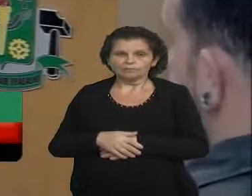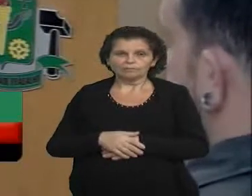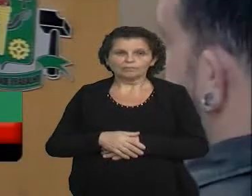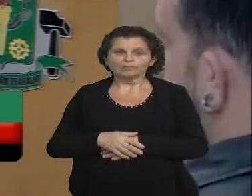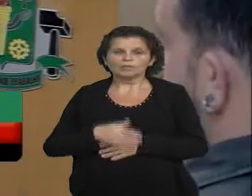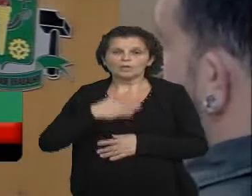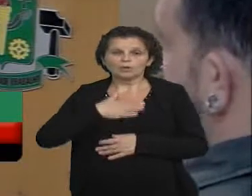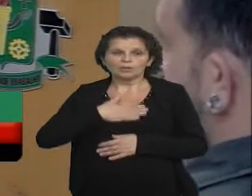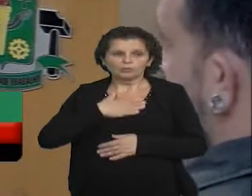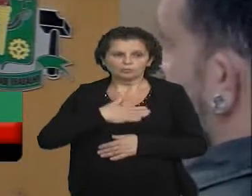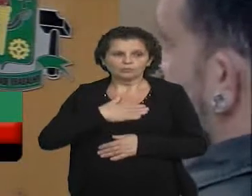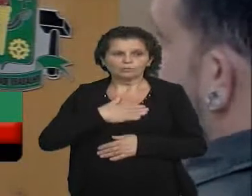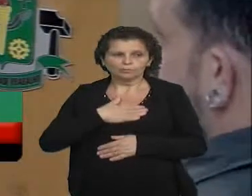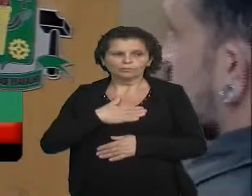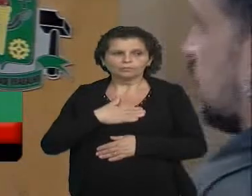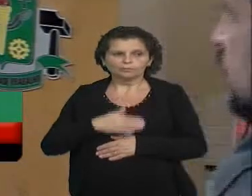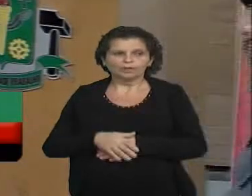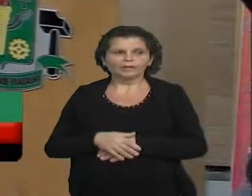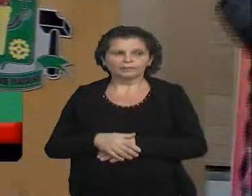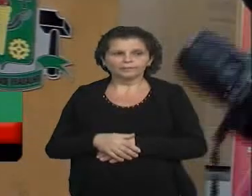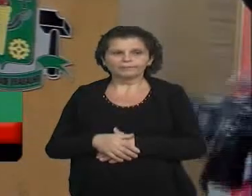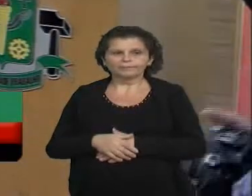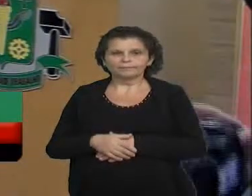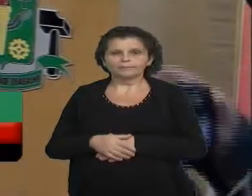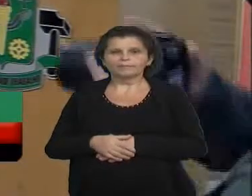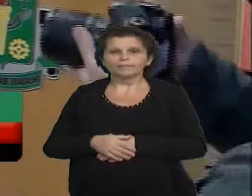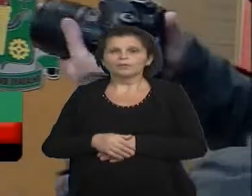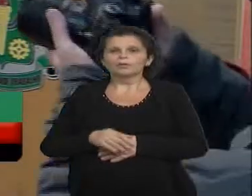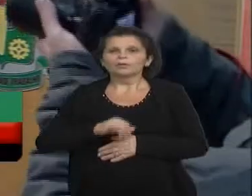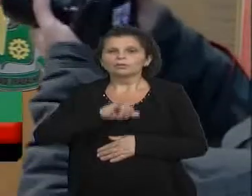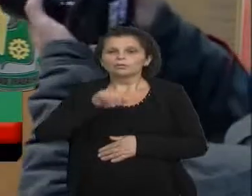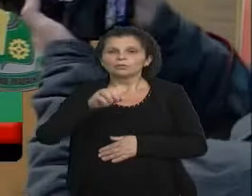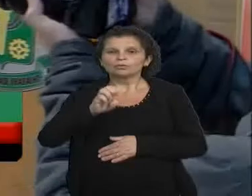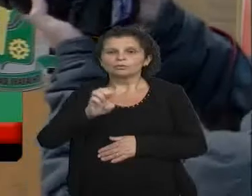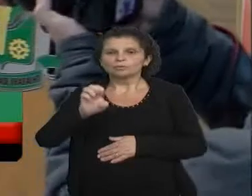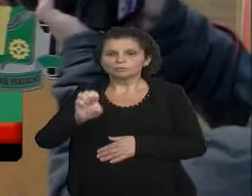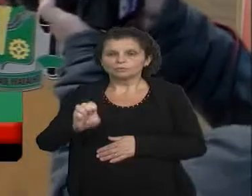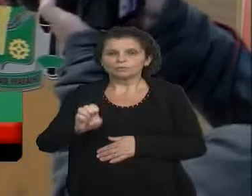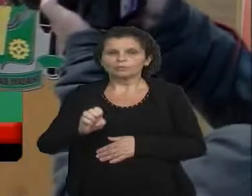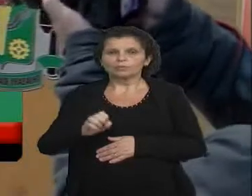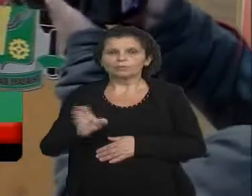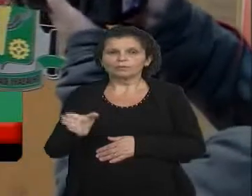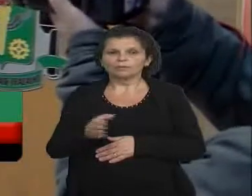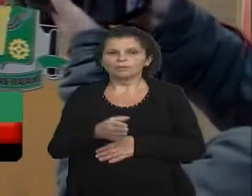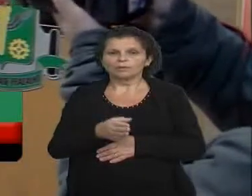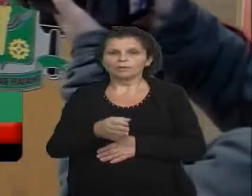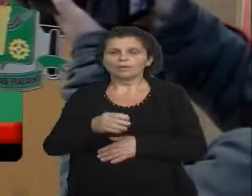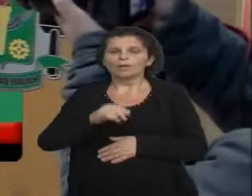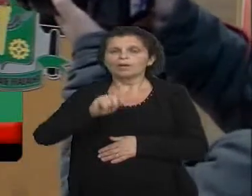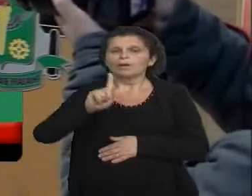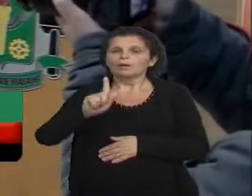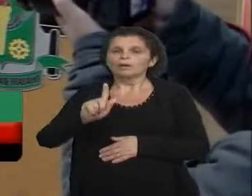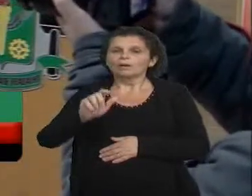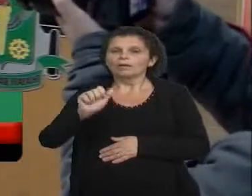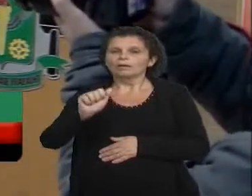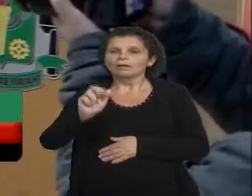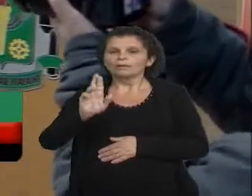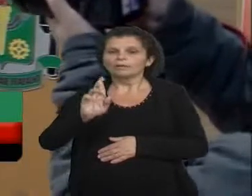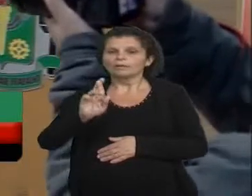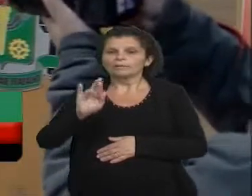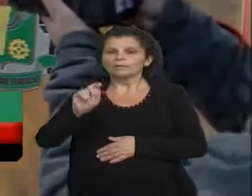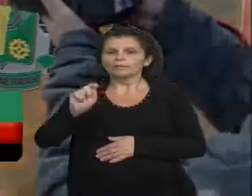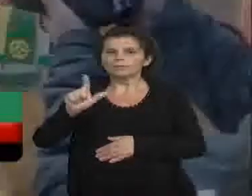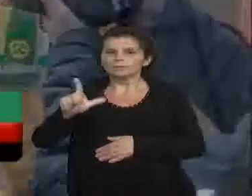Gostaria de convidar a Maria Soledad, José Inácio Complano, Gabriel Cláudio,